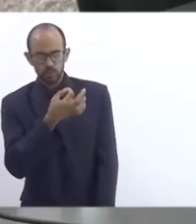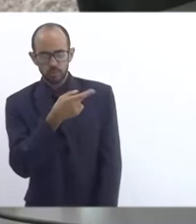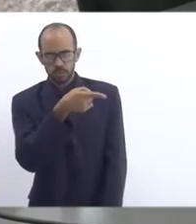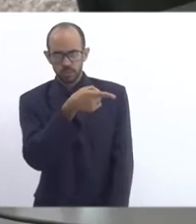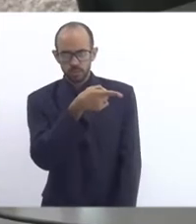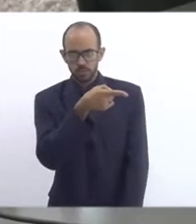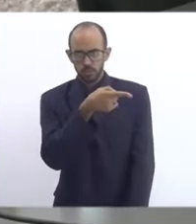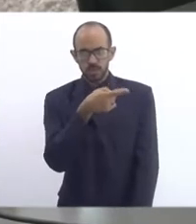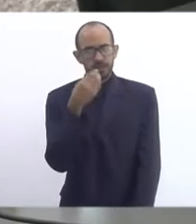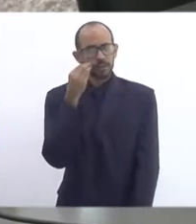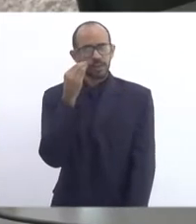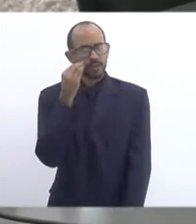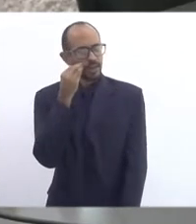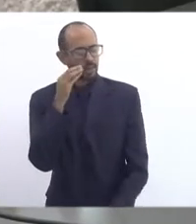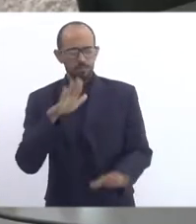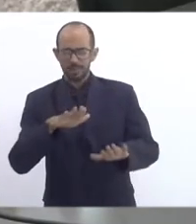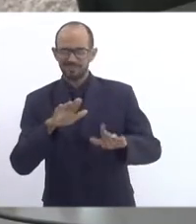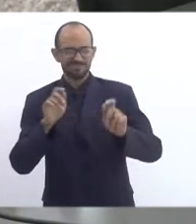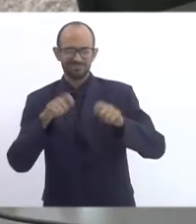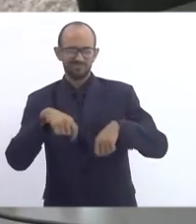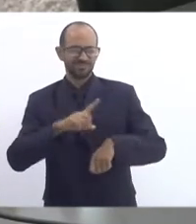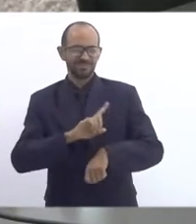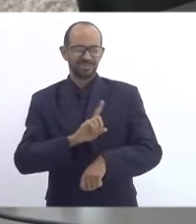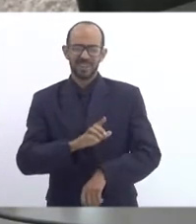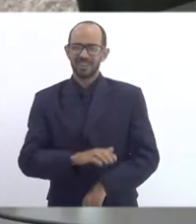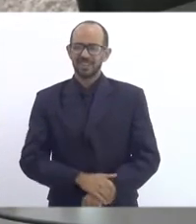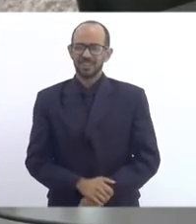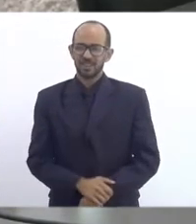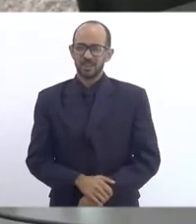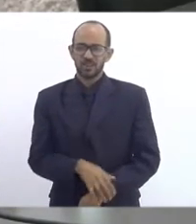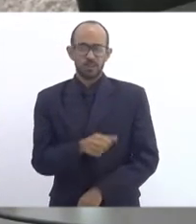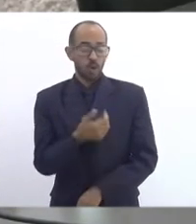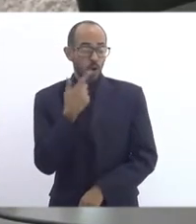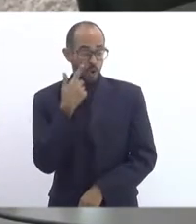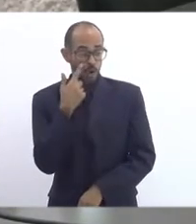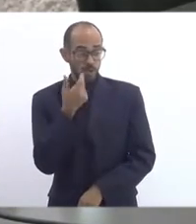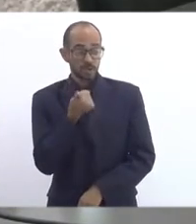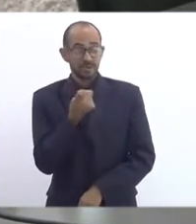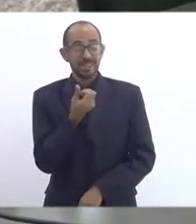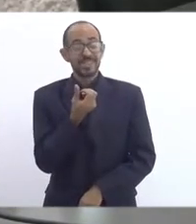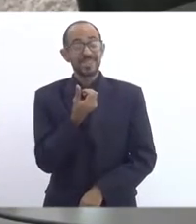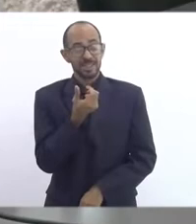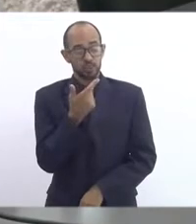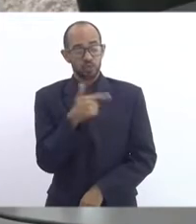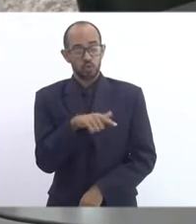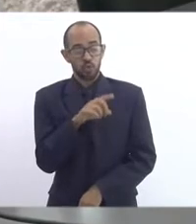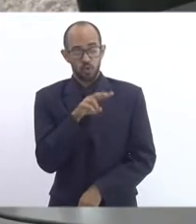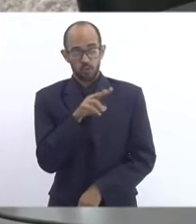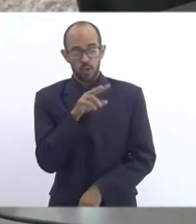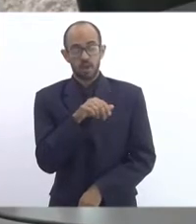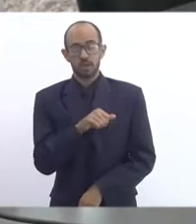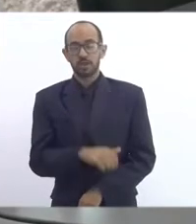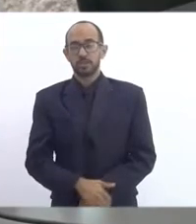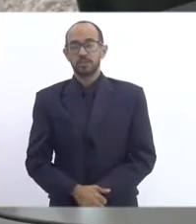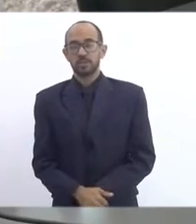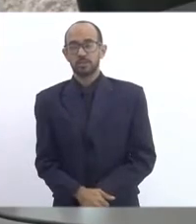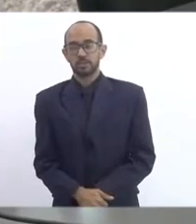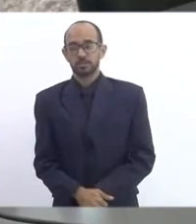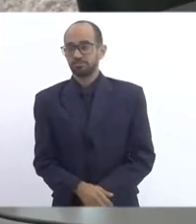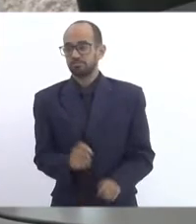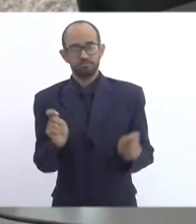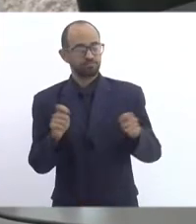Até tentei, mas não dá. É o 17, né? Não, o 16. Dá uma olhada no 16, Mink, de novo. Ah. Só para a gente... Não